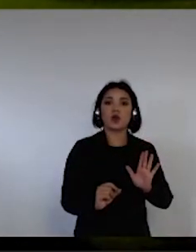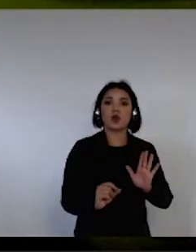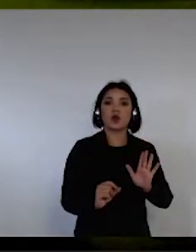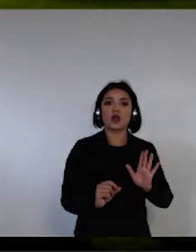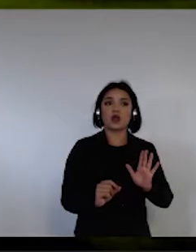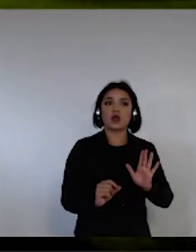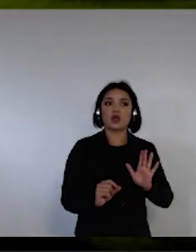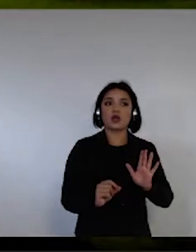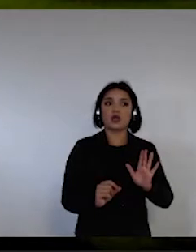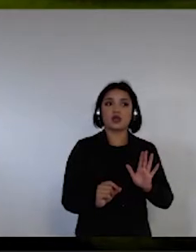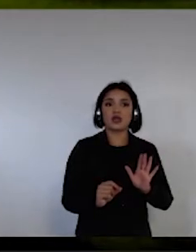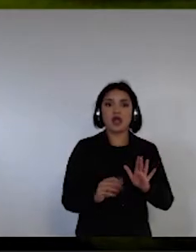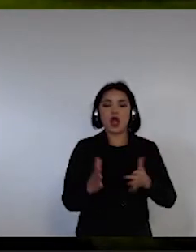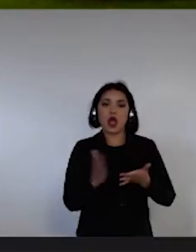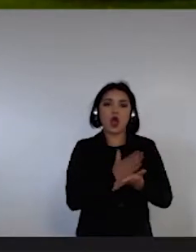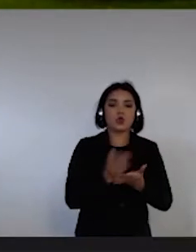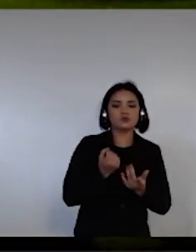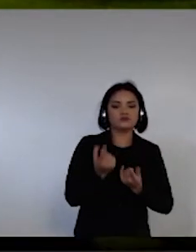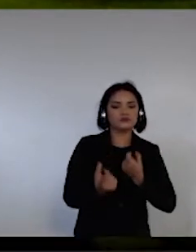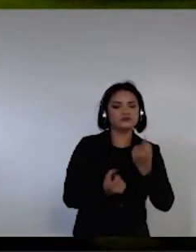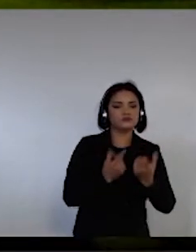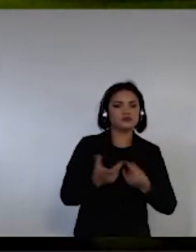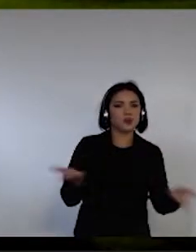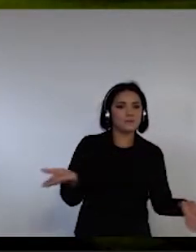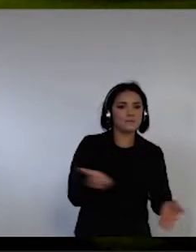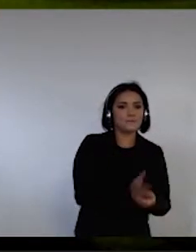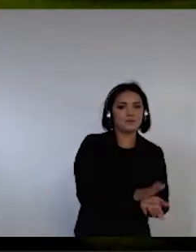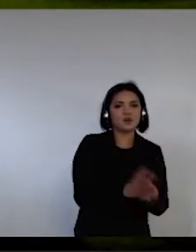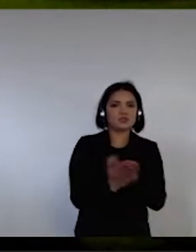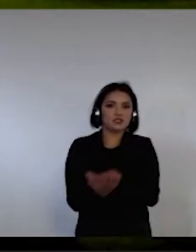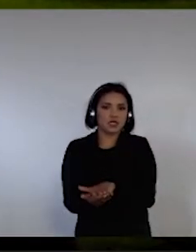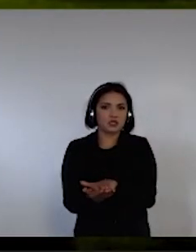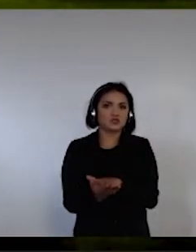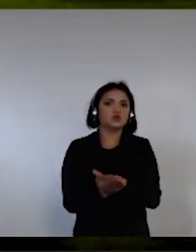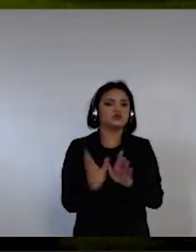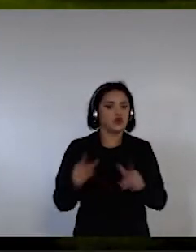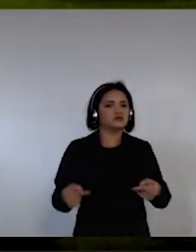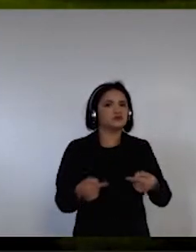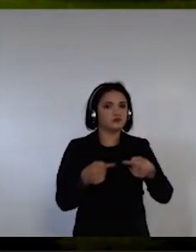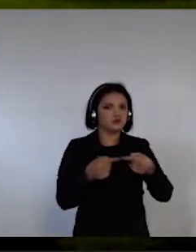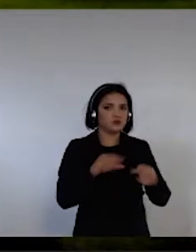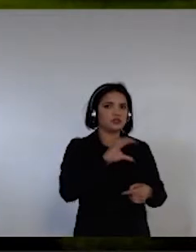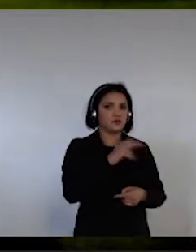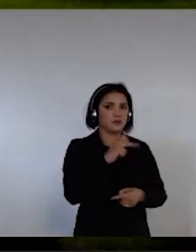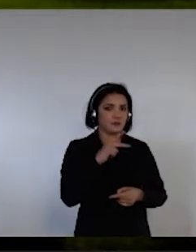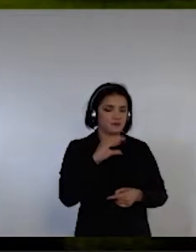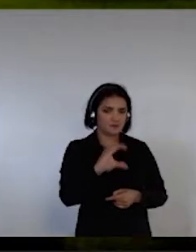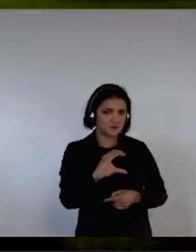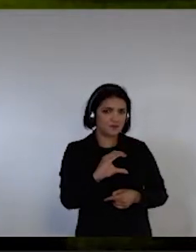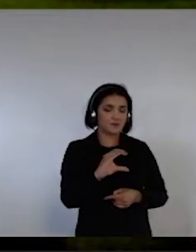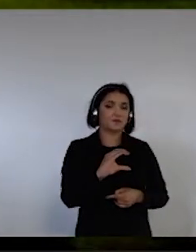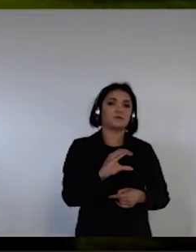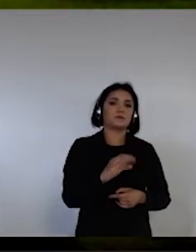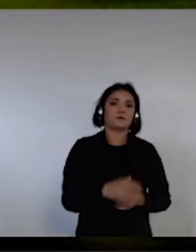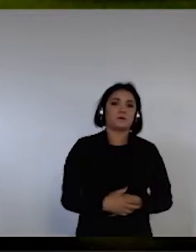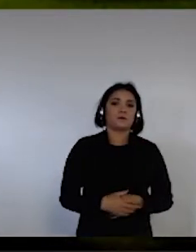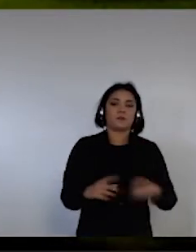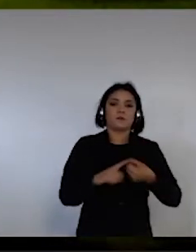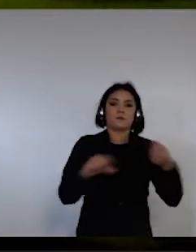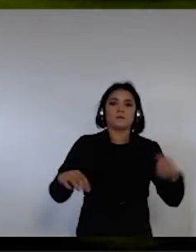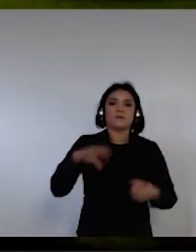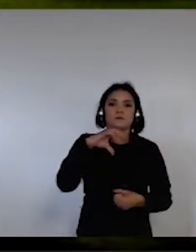um segredo de Estado. Nós não sabemos o que acontece num julgamento virtual. Quem votou, quem não votou, quem estava com o computador quebrado e não